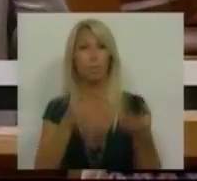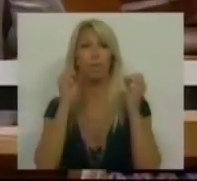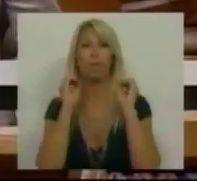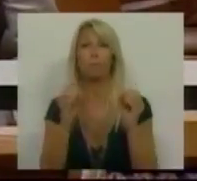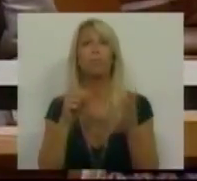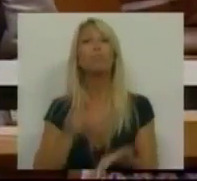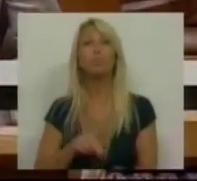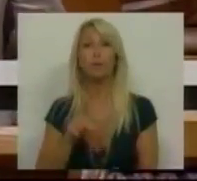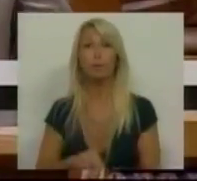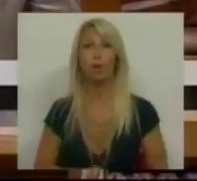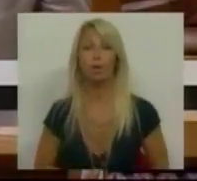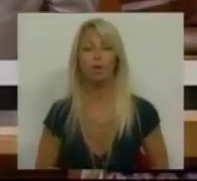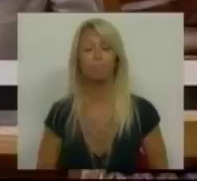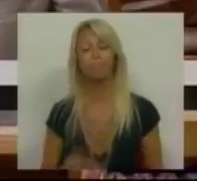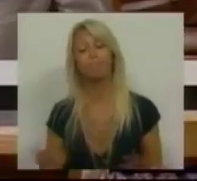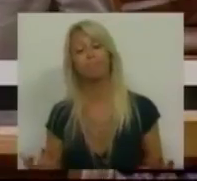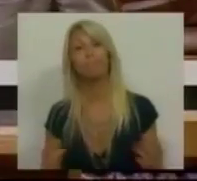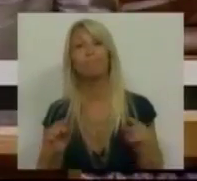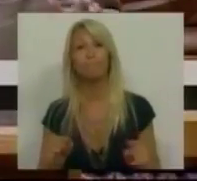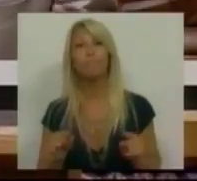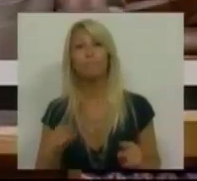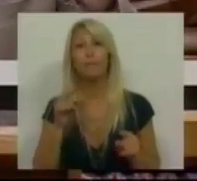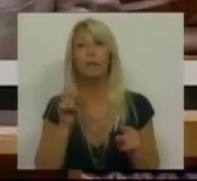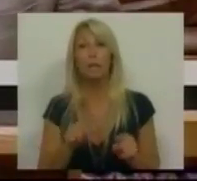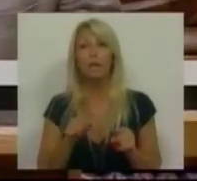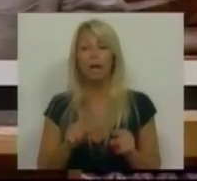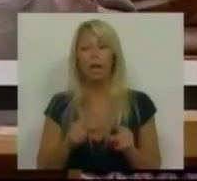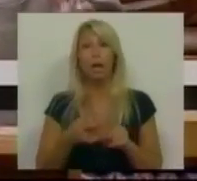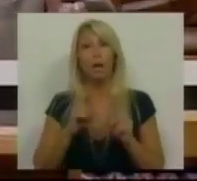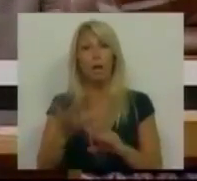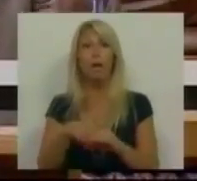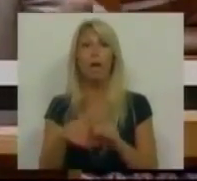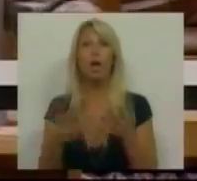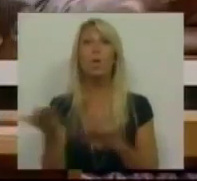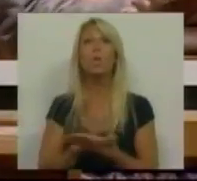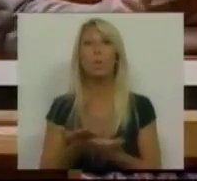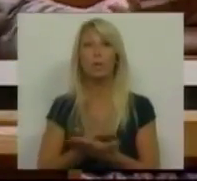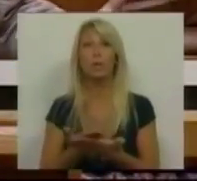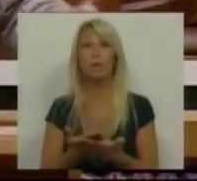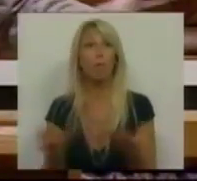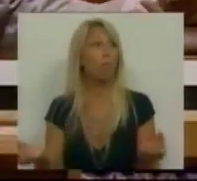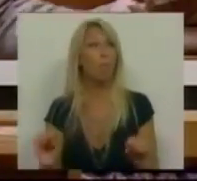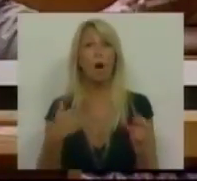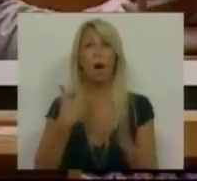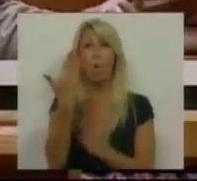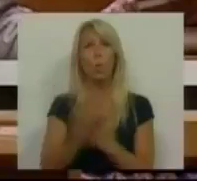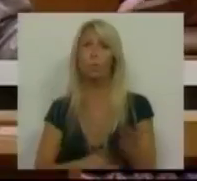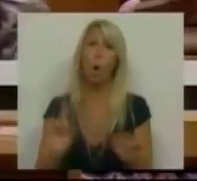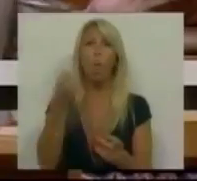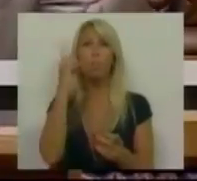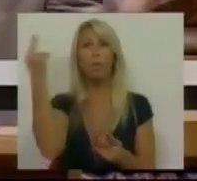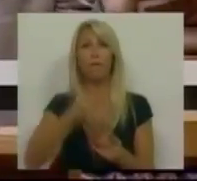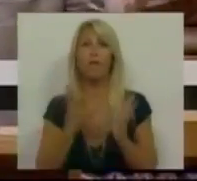suas posições, é também aquele que parte para esta negociação sem ter aquele que era o documento que ele já devia ter